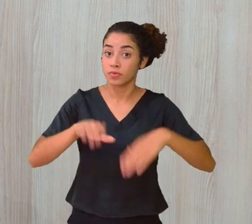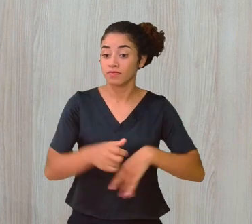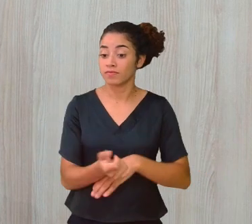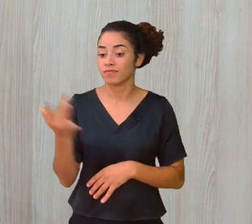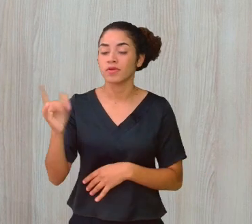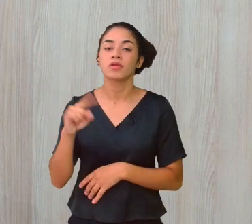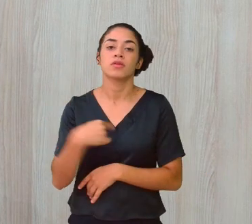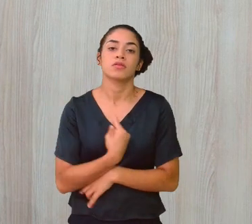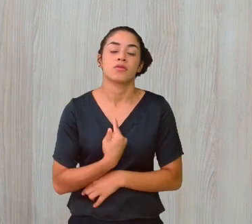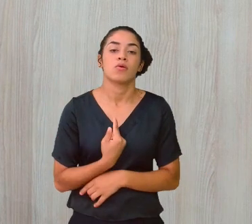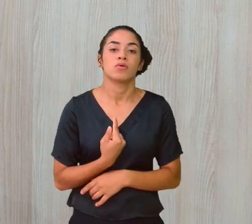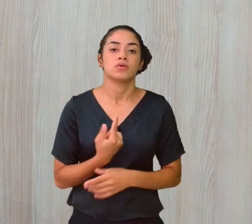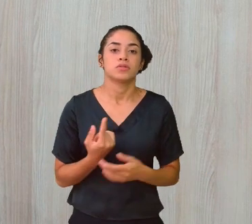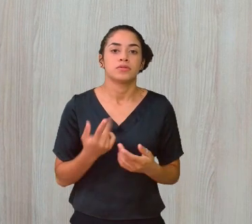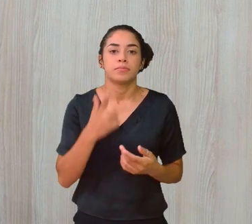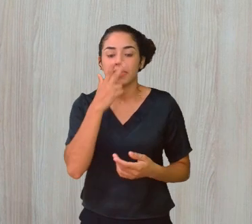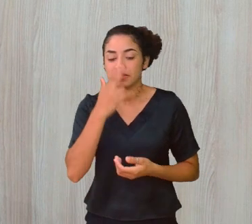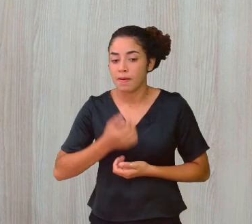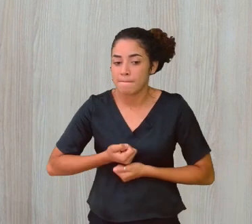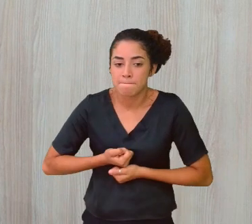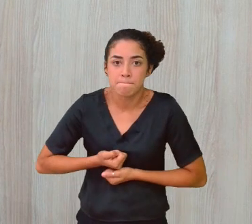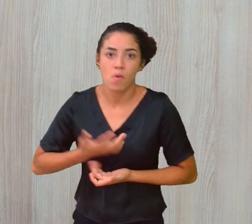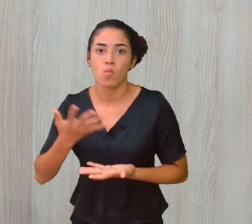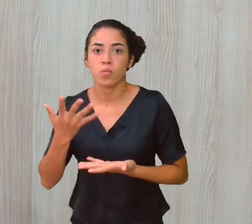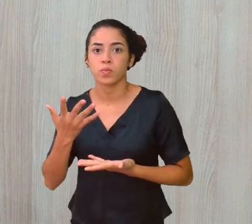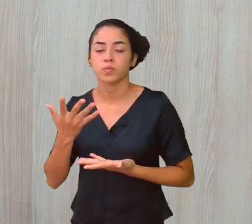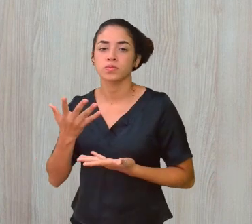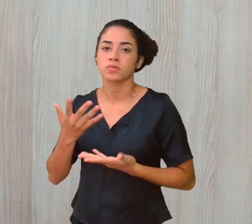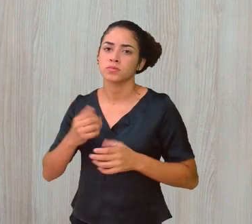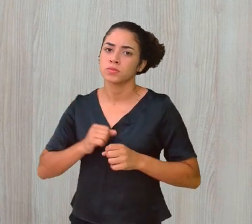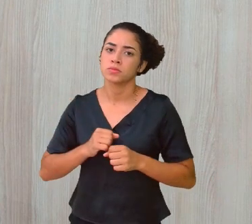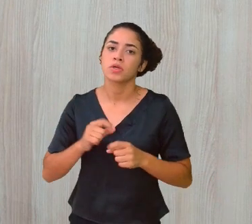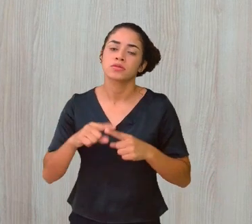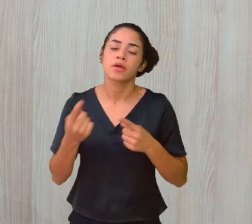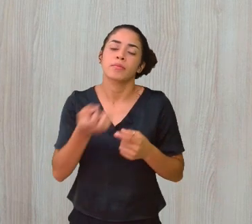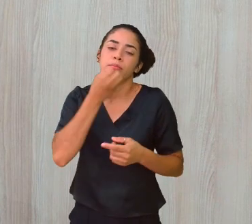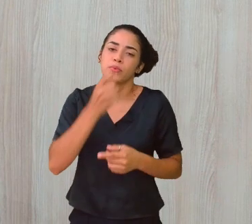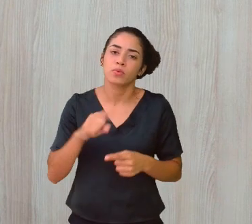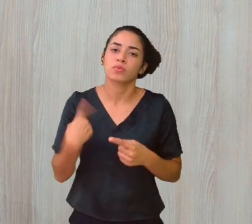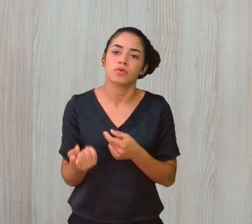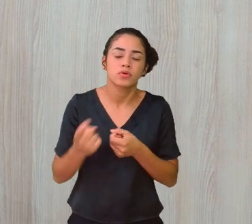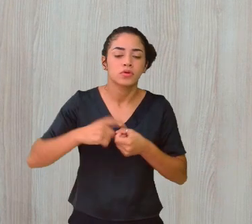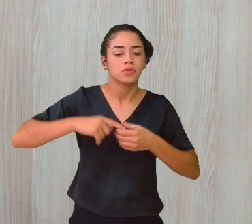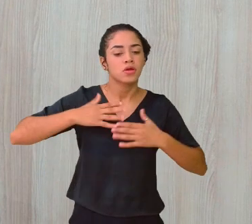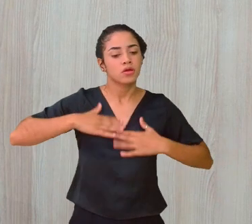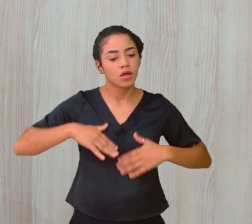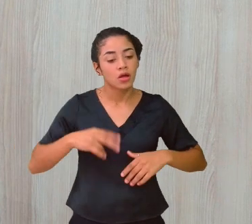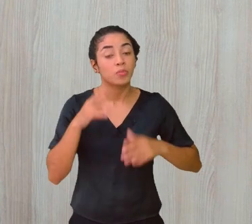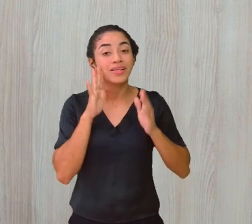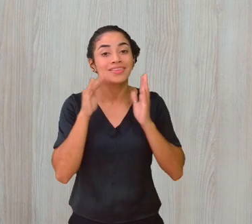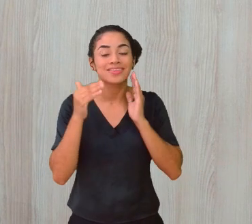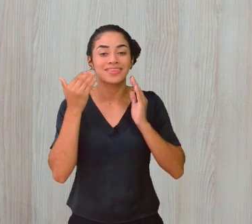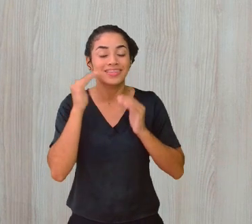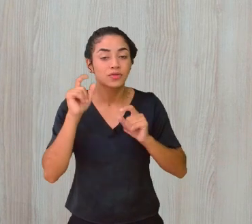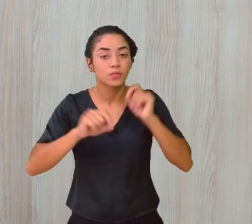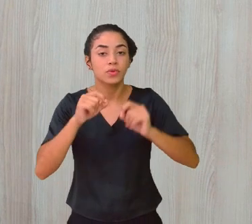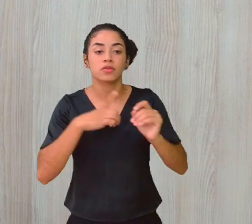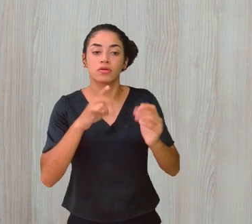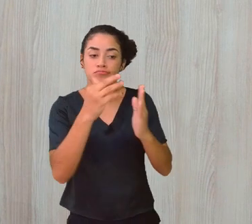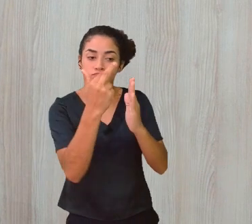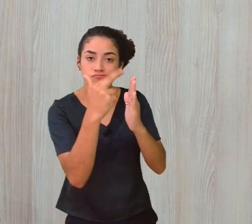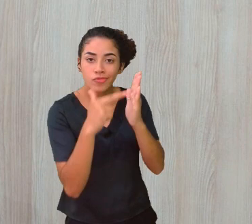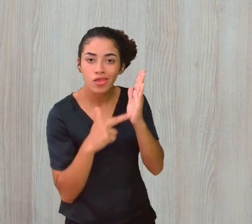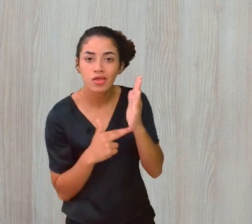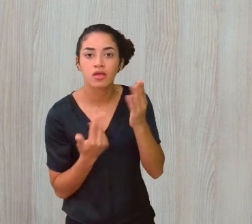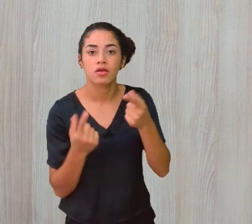né? Num debate e tal, mas é sempre bom voltar a entender que ali existem regras, né? Existem toda uma